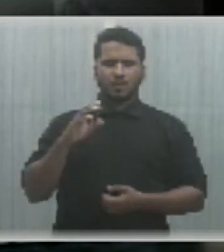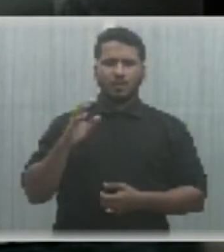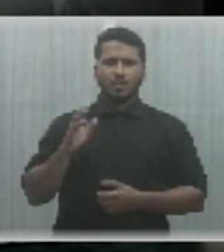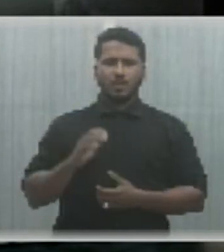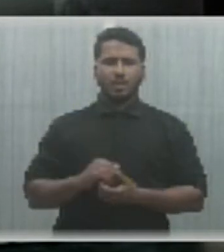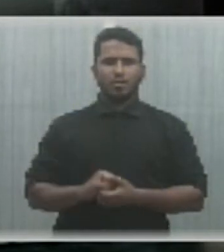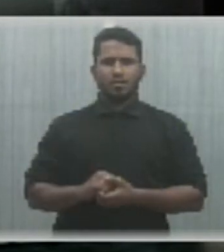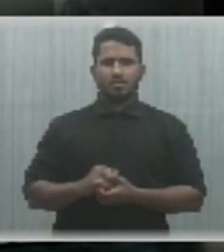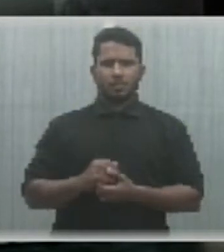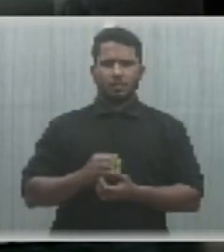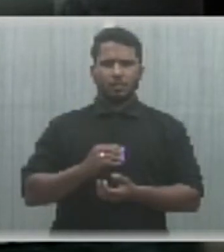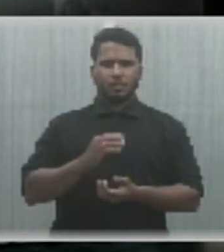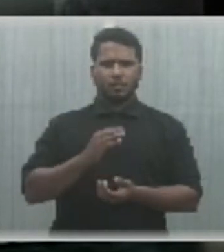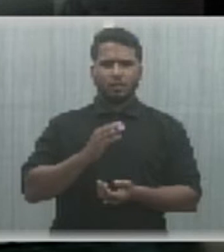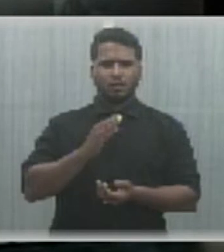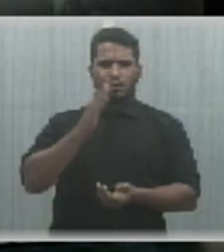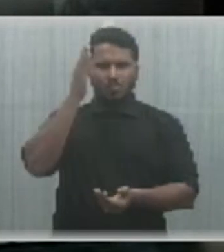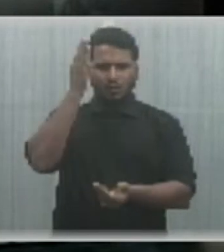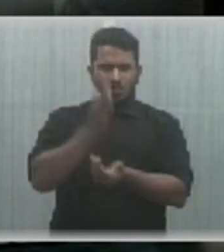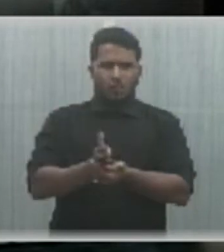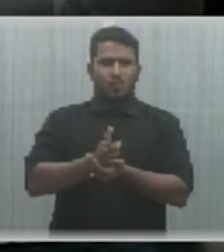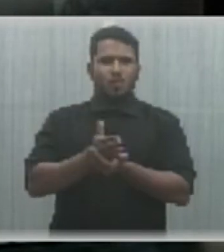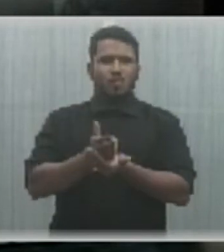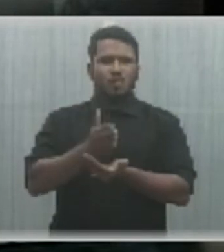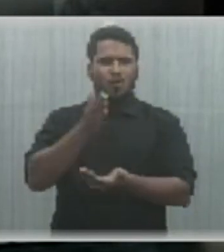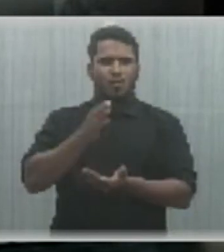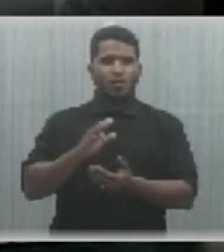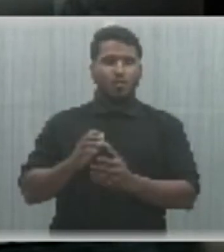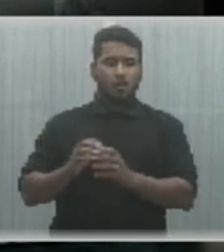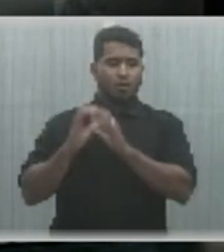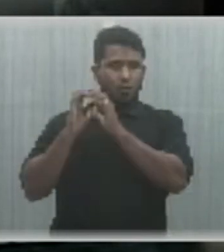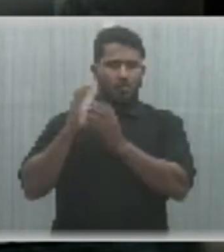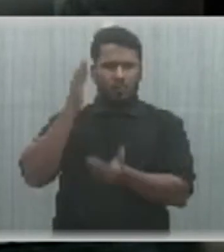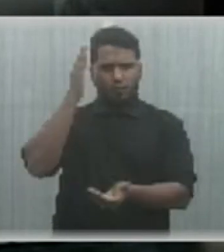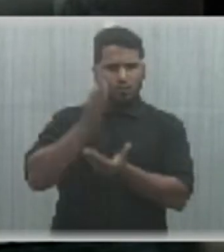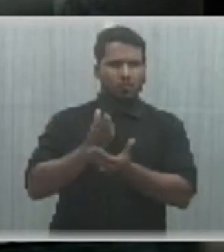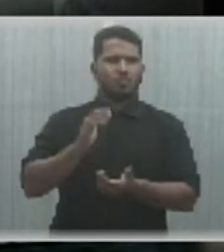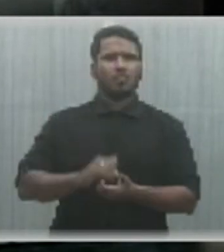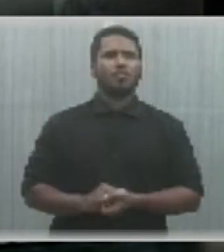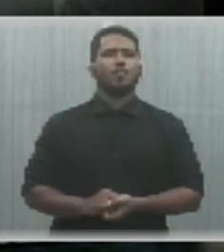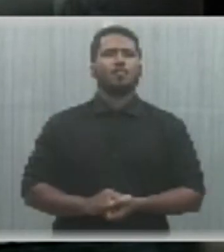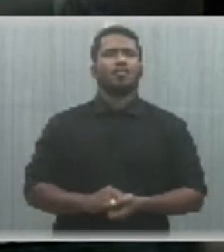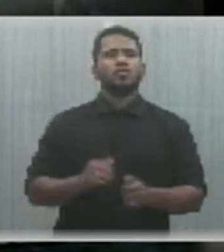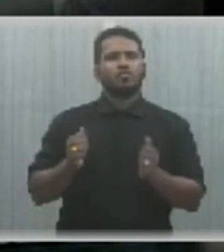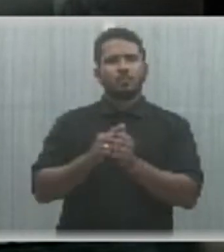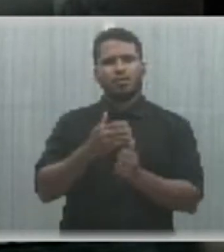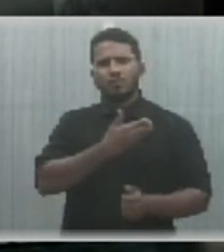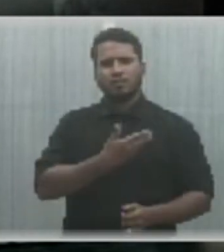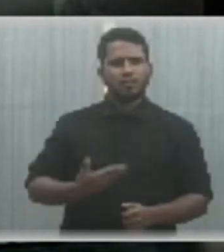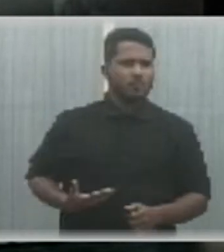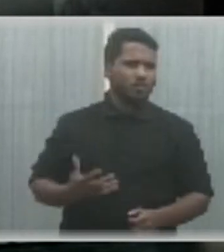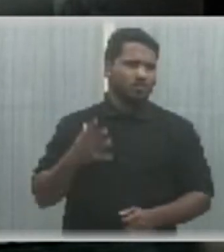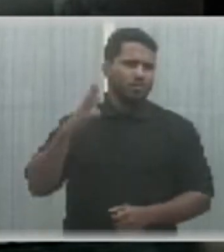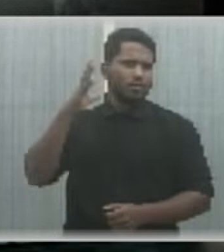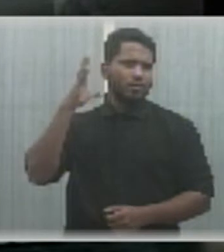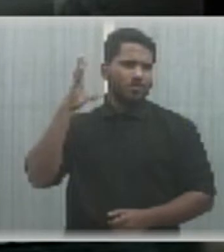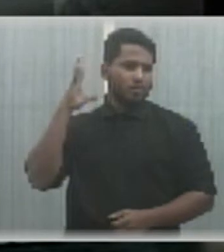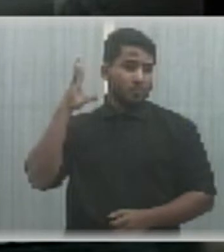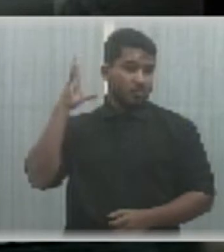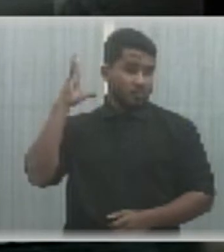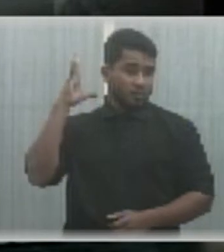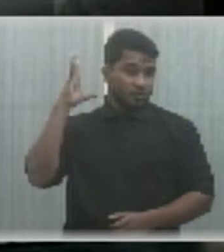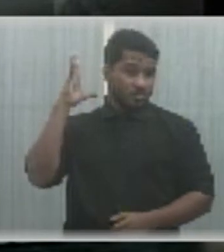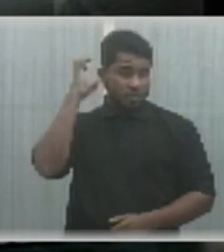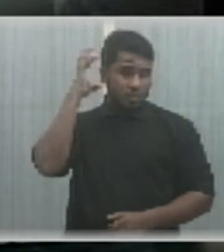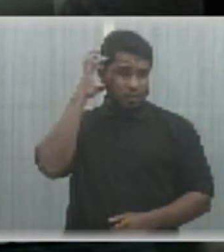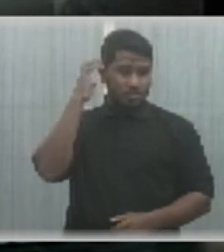estive acompanhando a feira juntamente com a governadora Regina, onde estavam